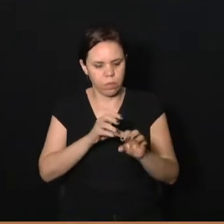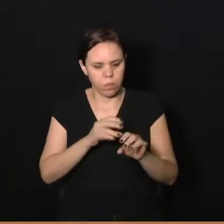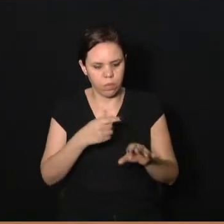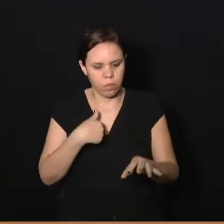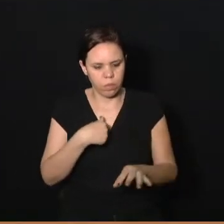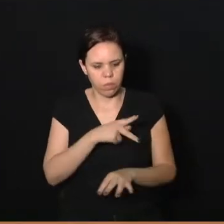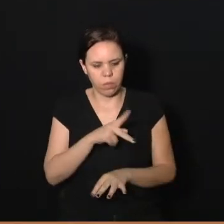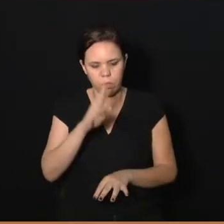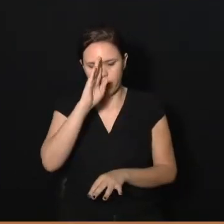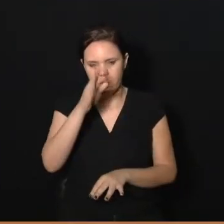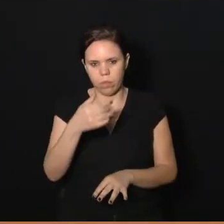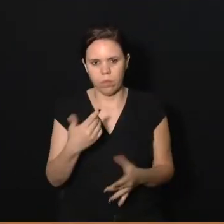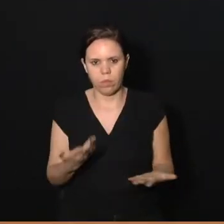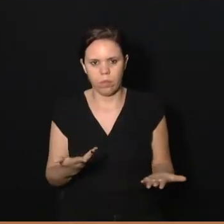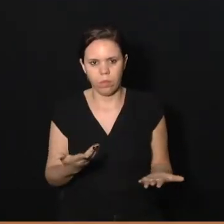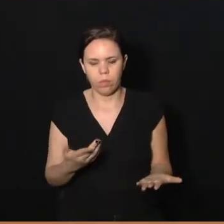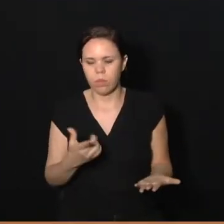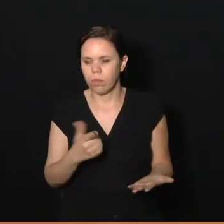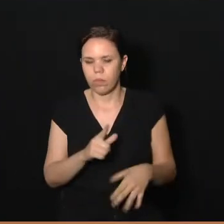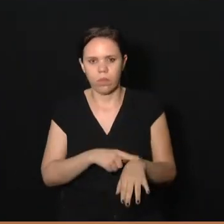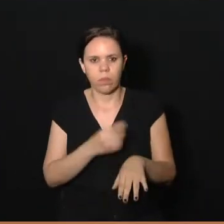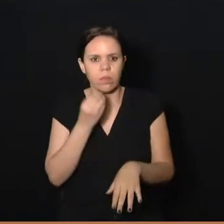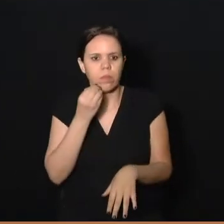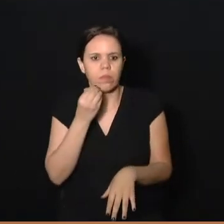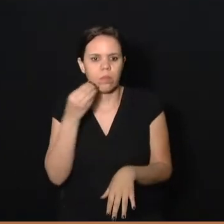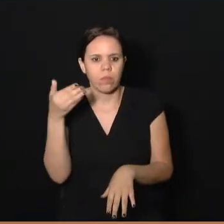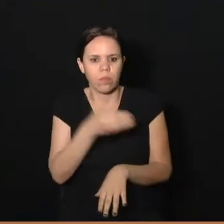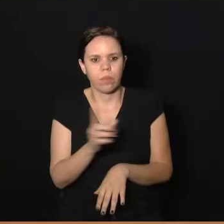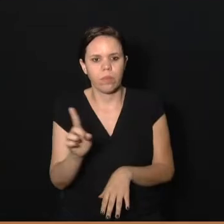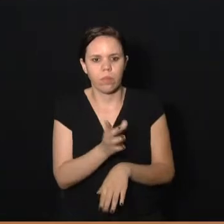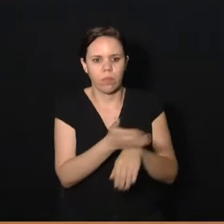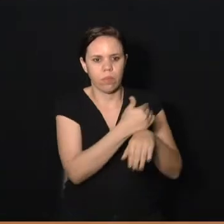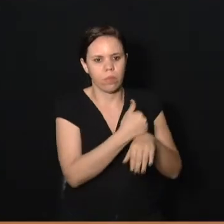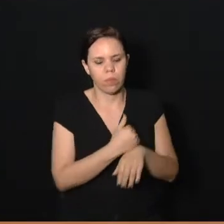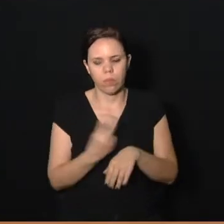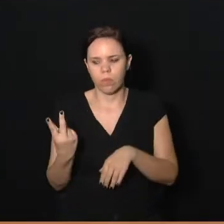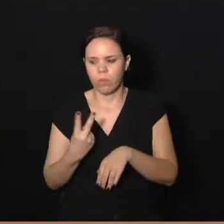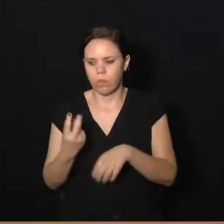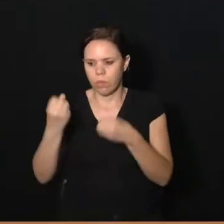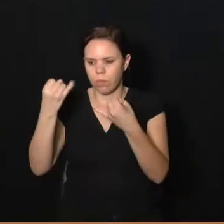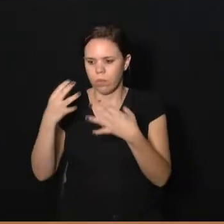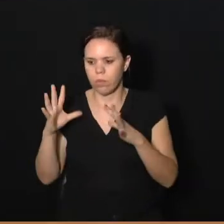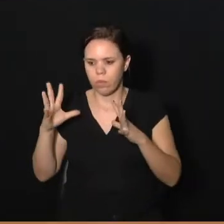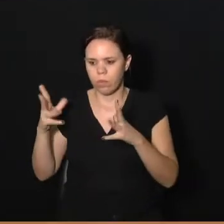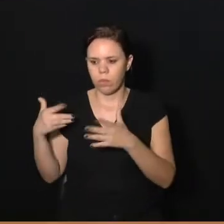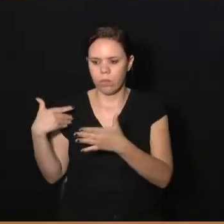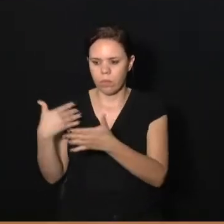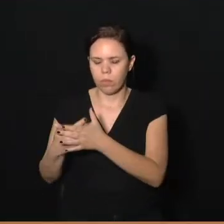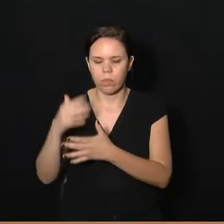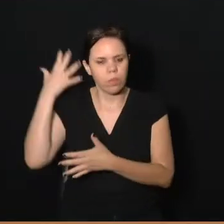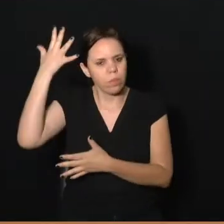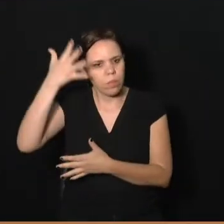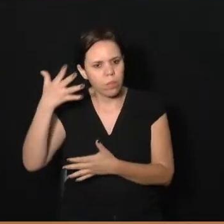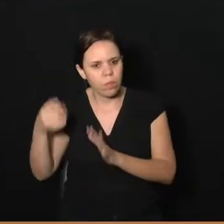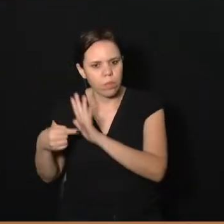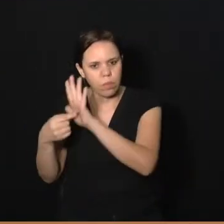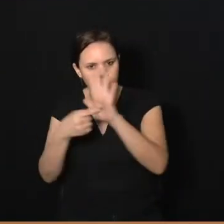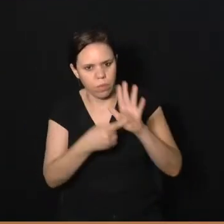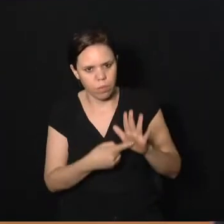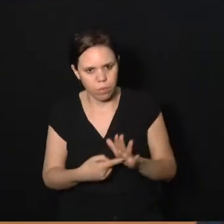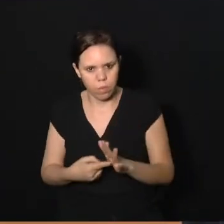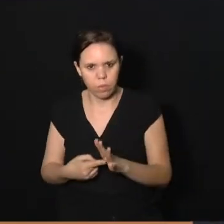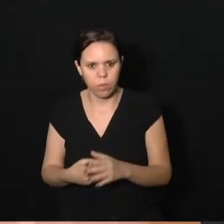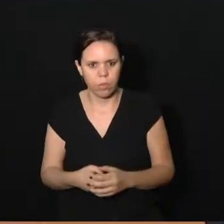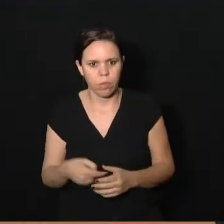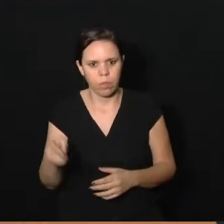presido, e eu acabei não tendo a oportunidade de ouvir a Clarissa, a Raquel, na exposição